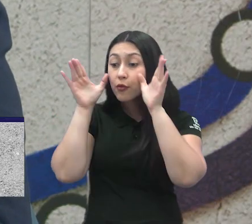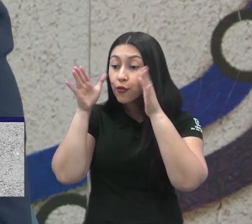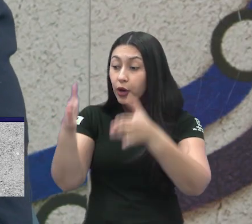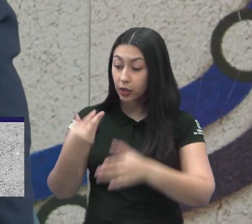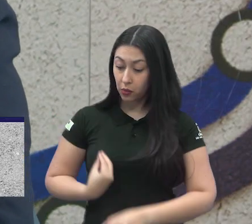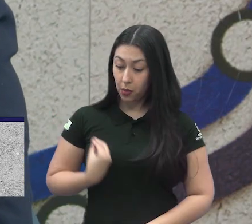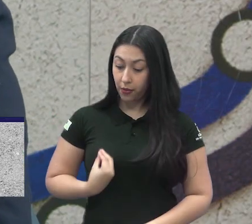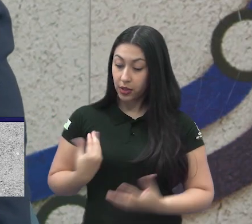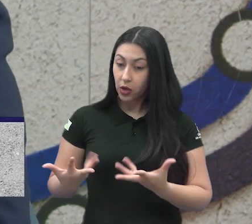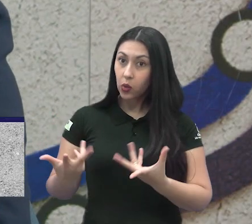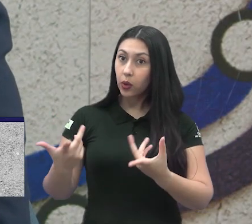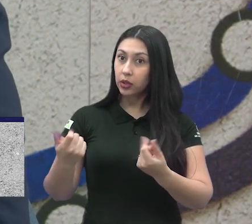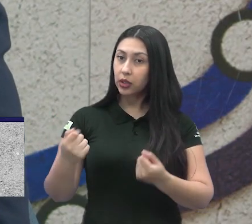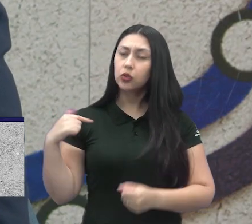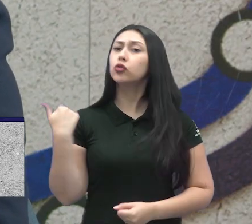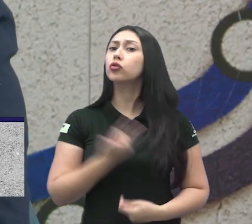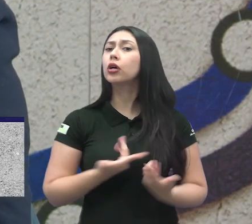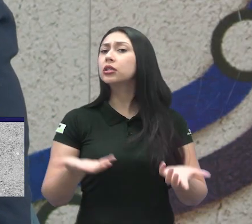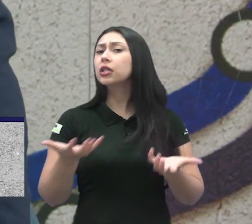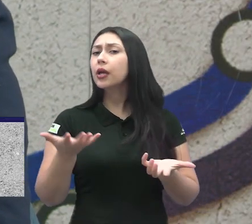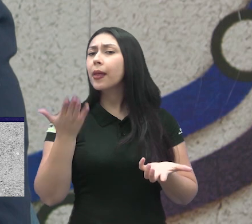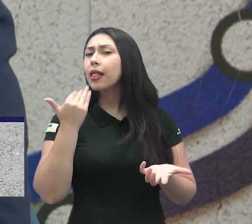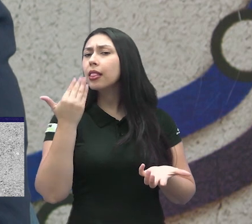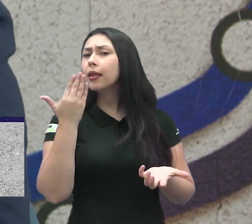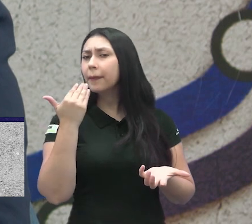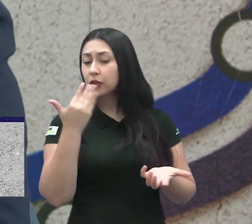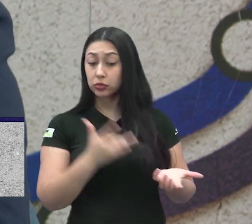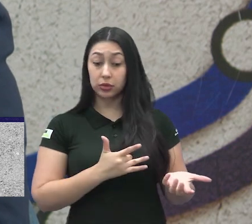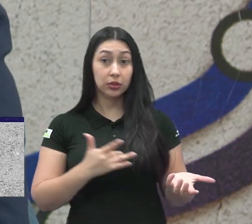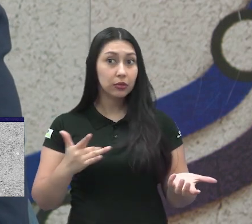gente trabalha para produzir alimento para a gente, mas de uma maneira